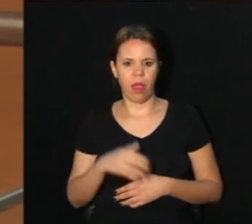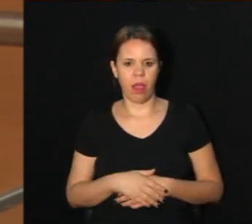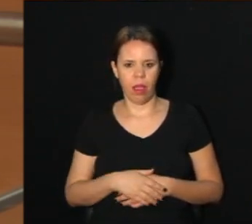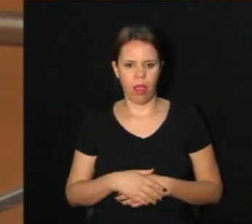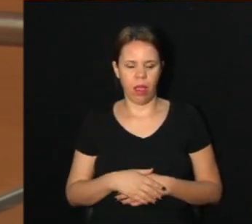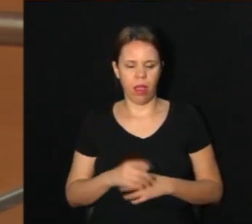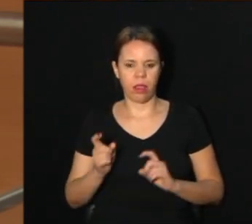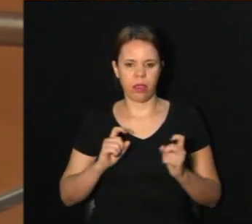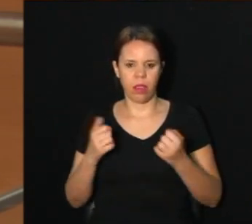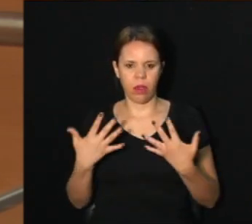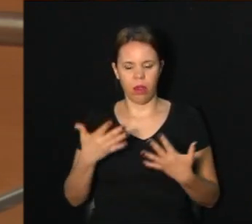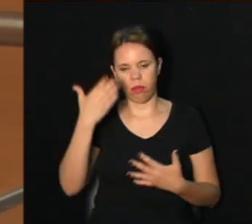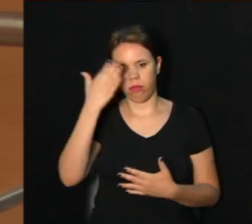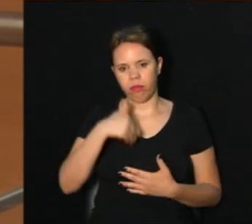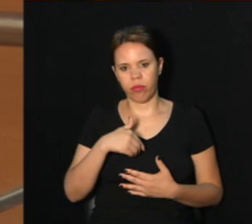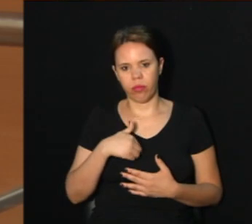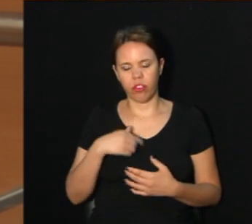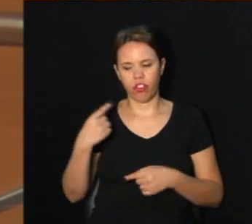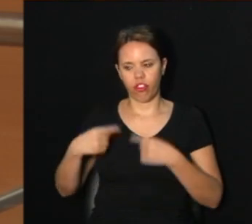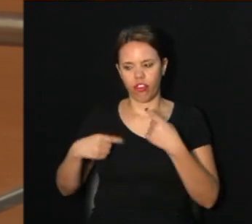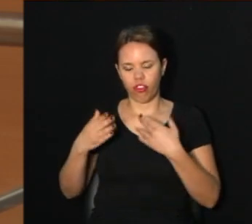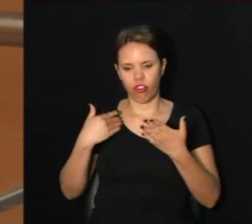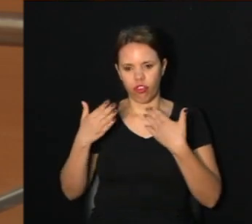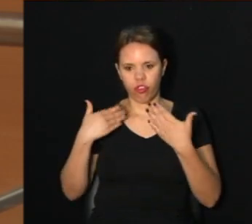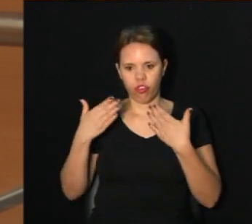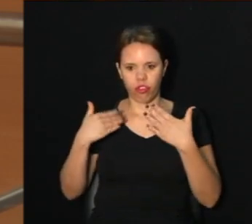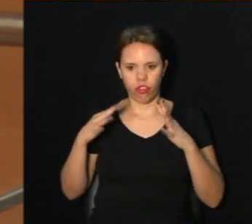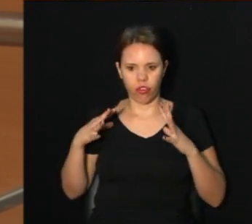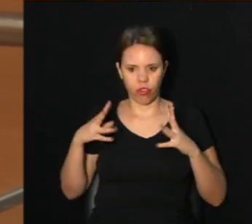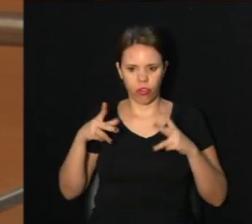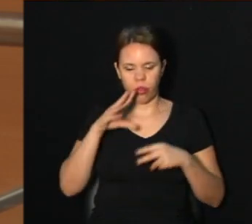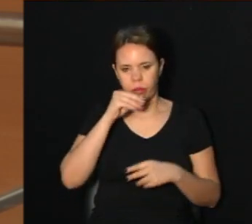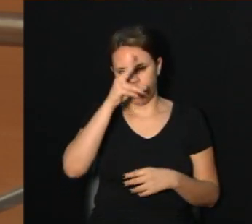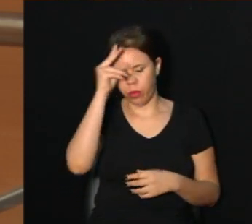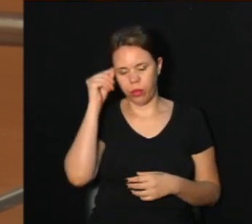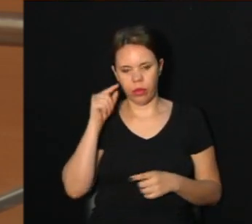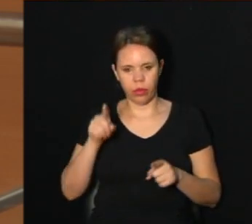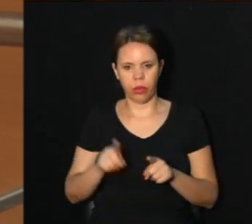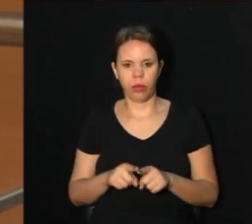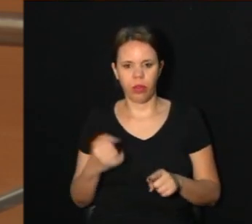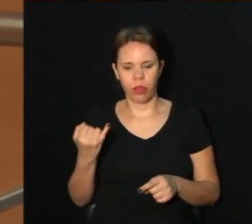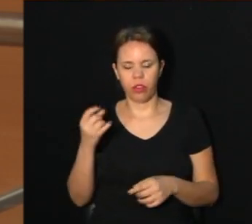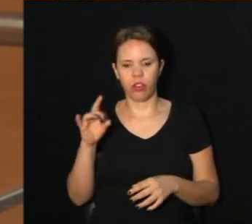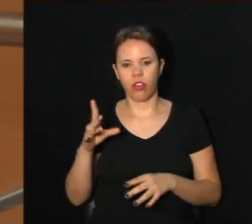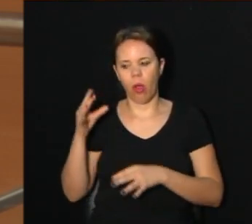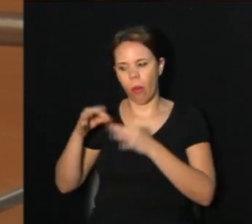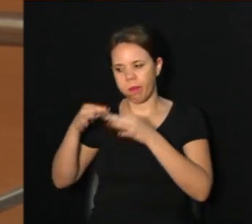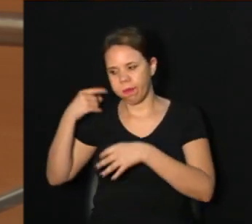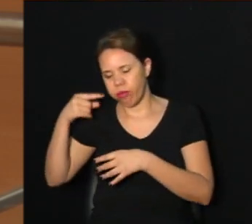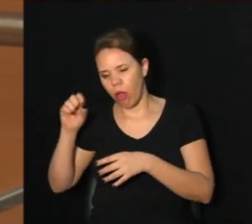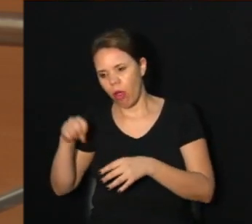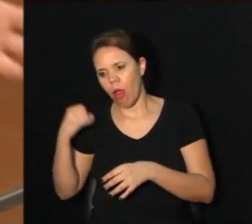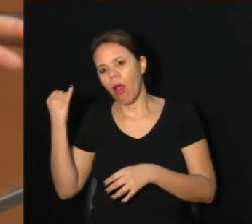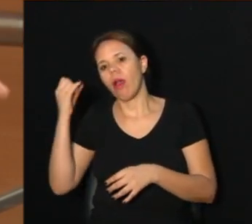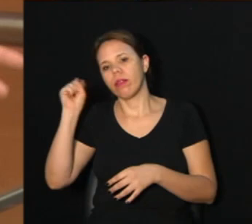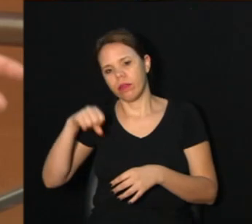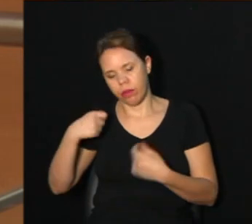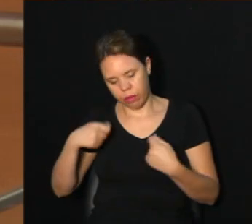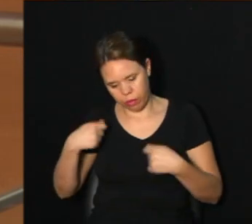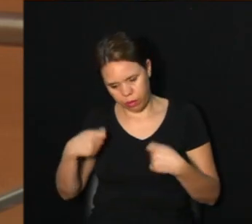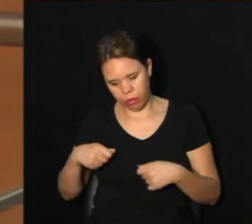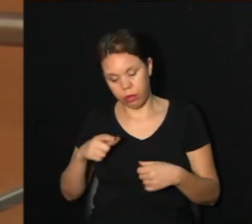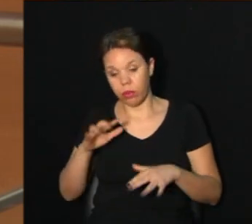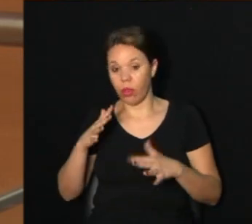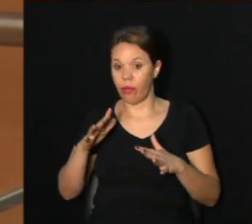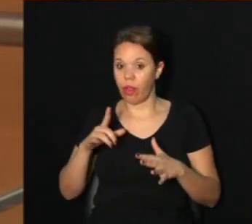poder dialogar com todos os servidores públicos, não só com os procuradores. São importantes, são muito importantes. É necessário.